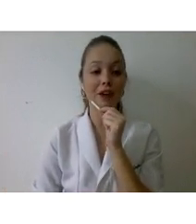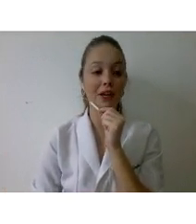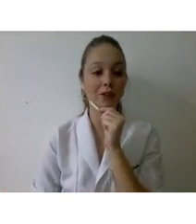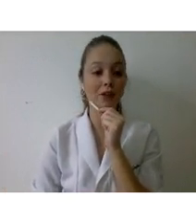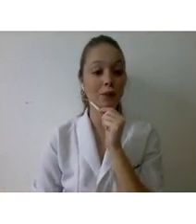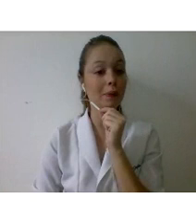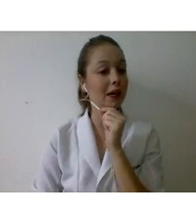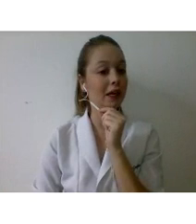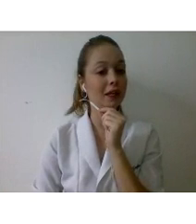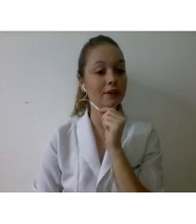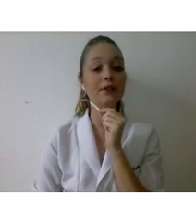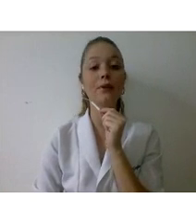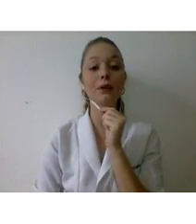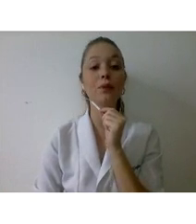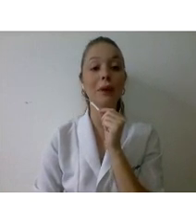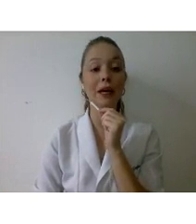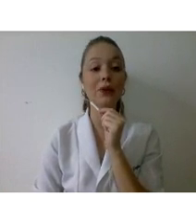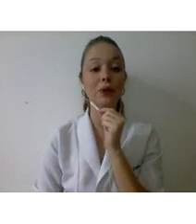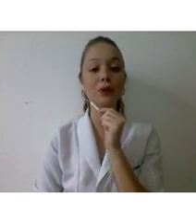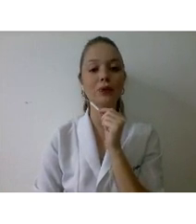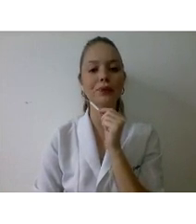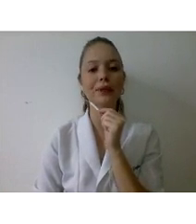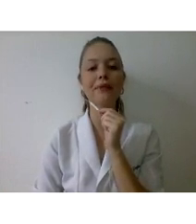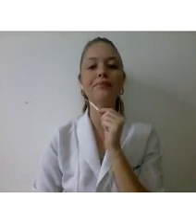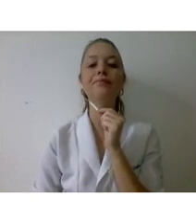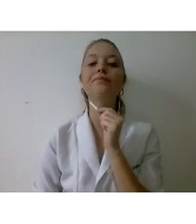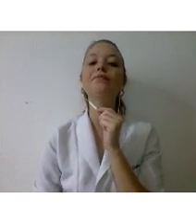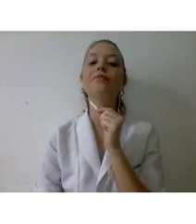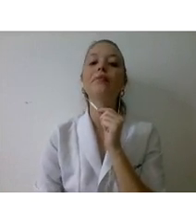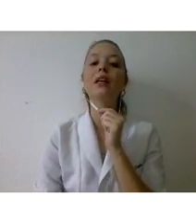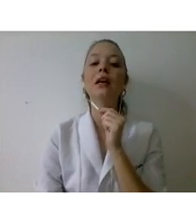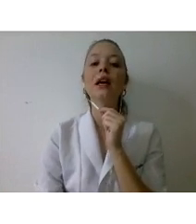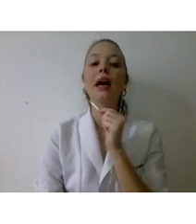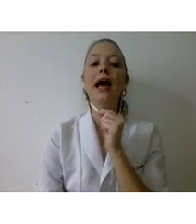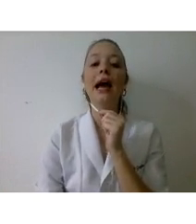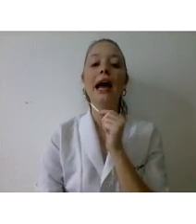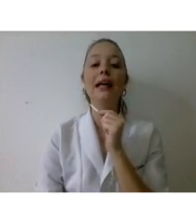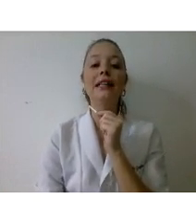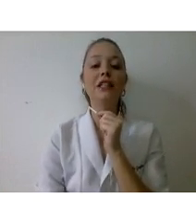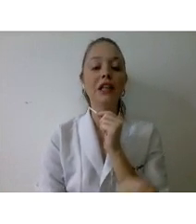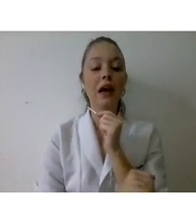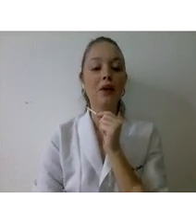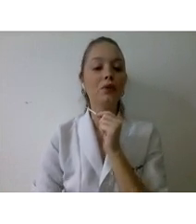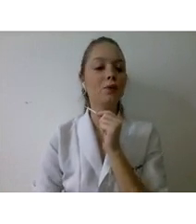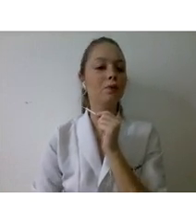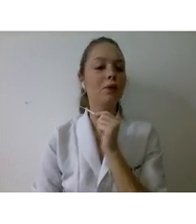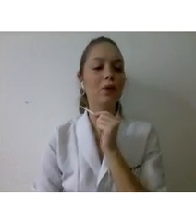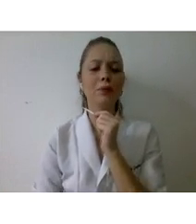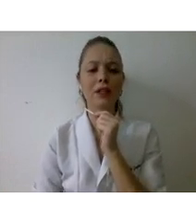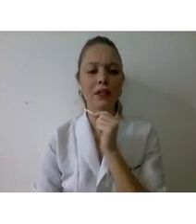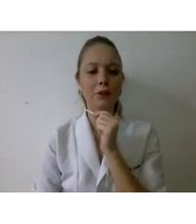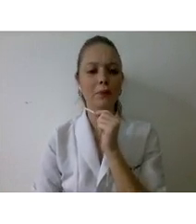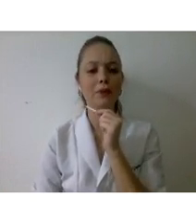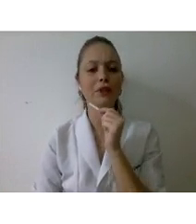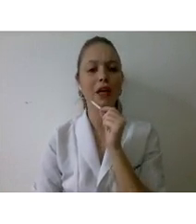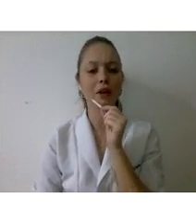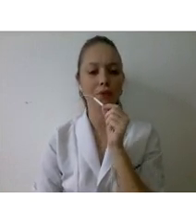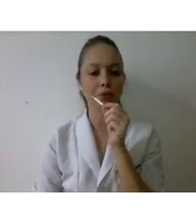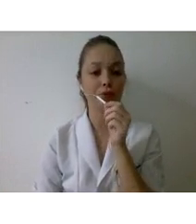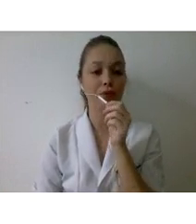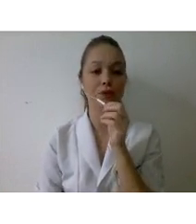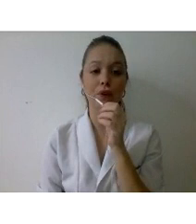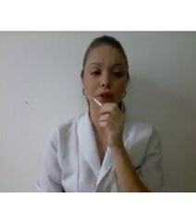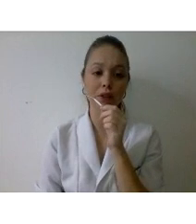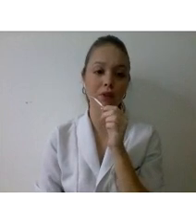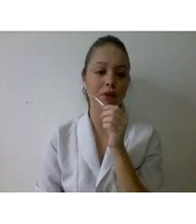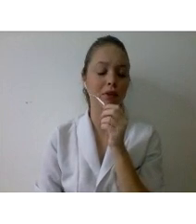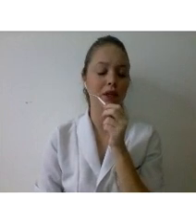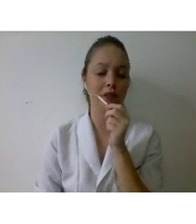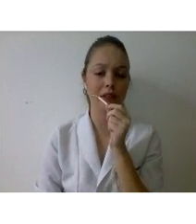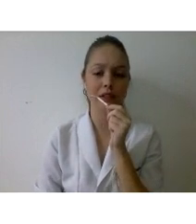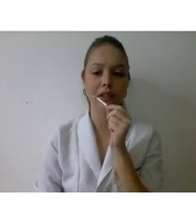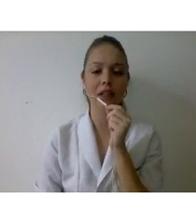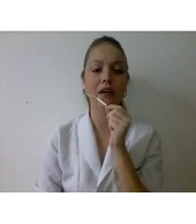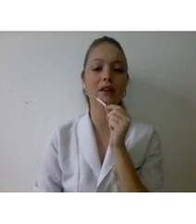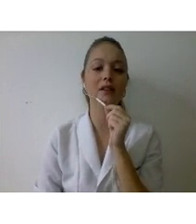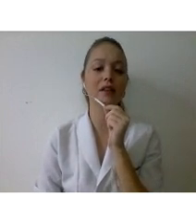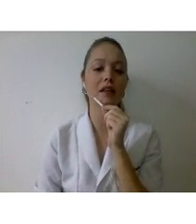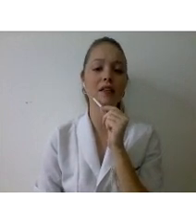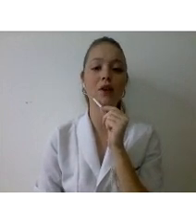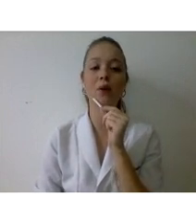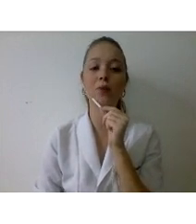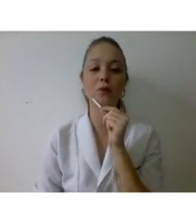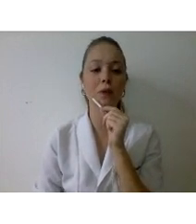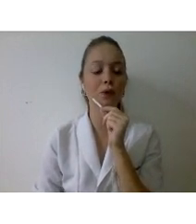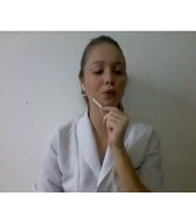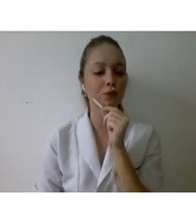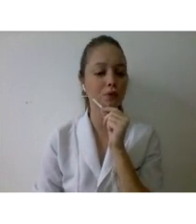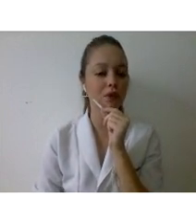tapete, ela vale tanto para criança quanto para idoso, né? Deixar os objetos pontiagudos fora do alcance das